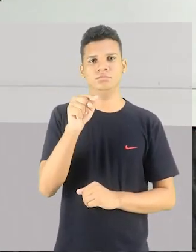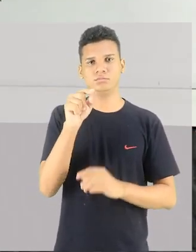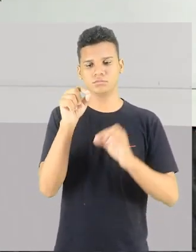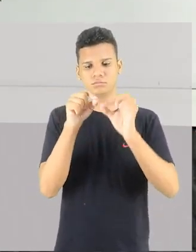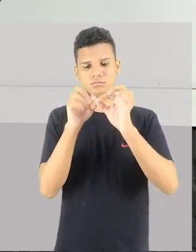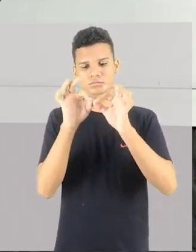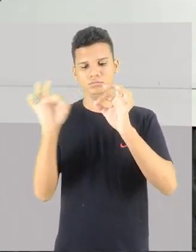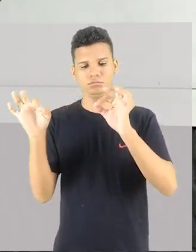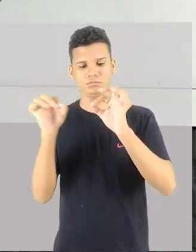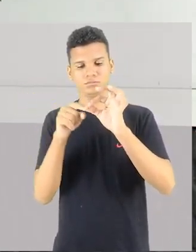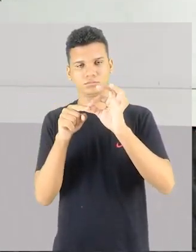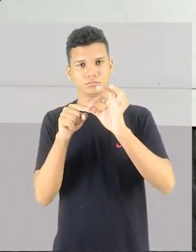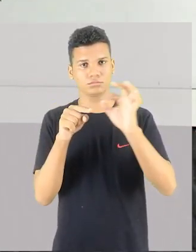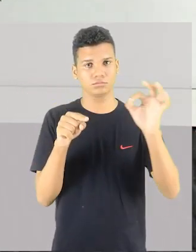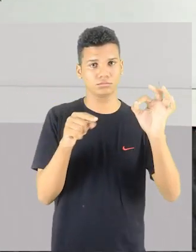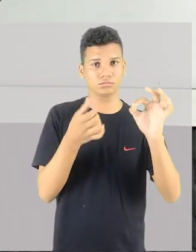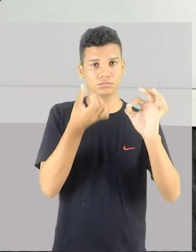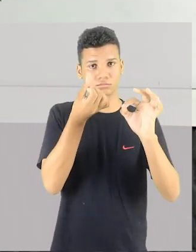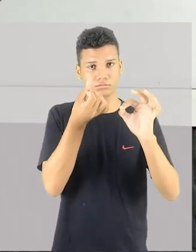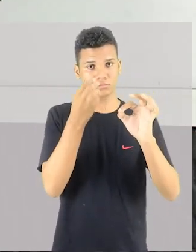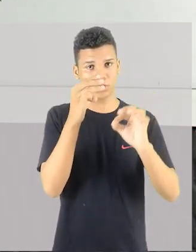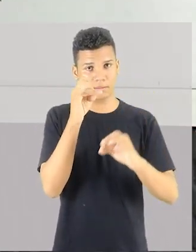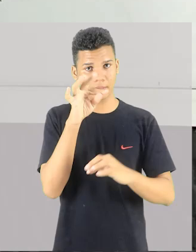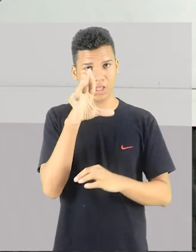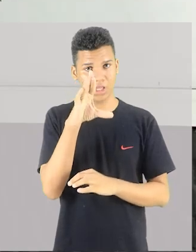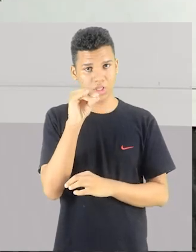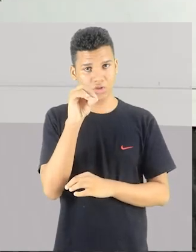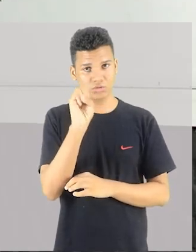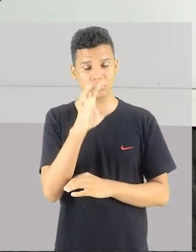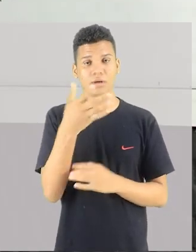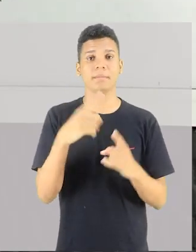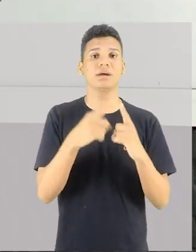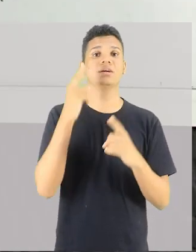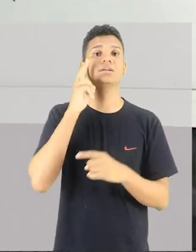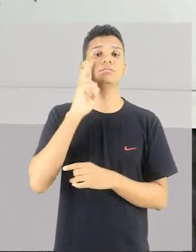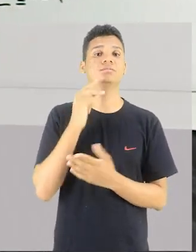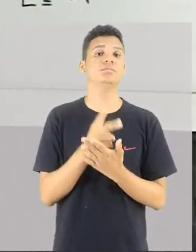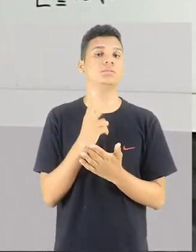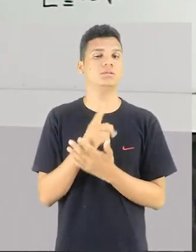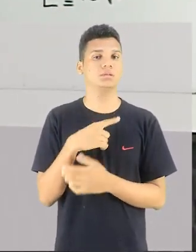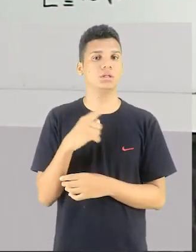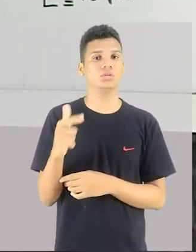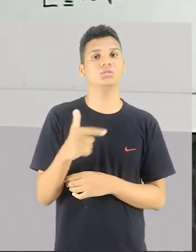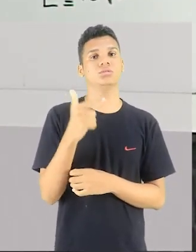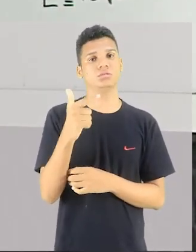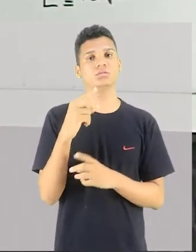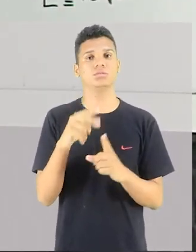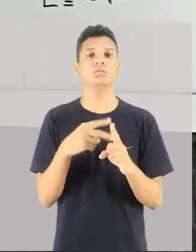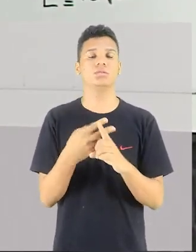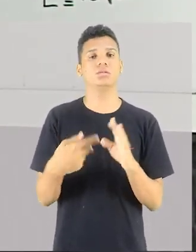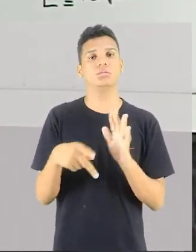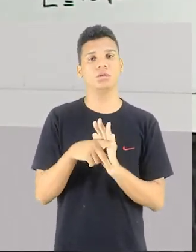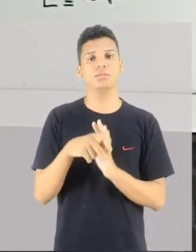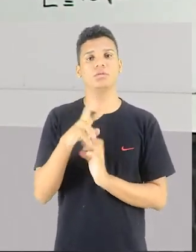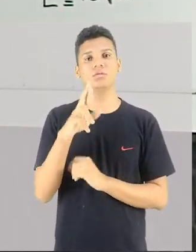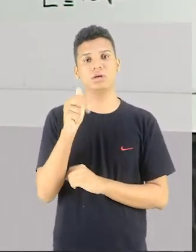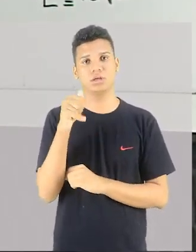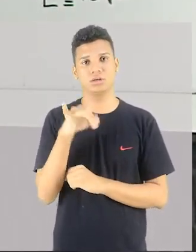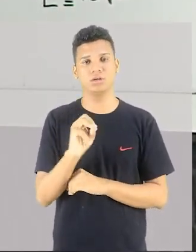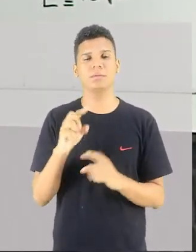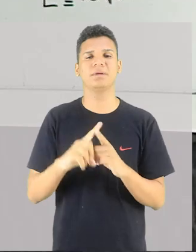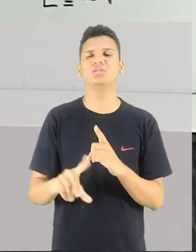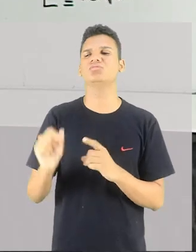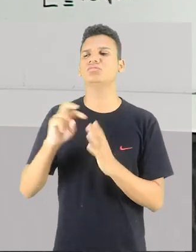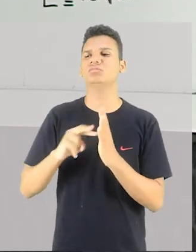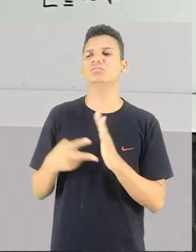m diâmetro é uma corda que passa pelo Centro lembrando sempre que diâmetro é duas vezes a medida do raio que que ele